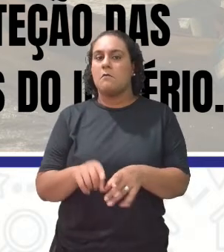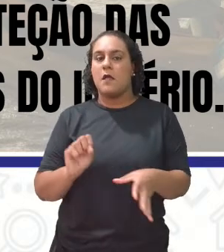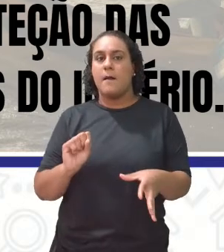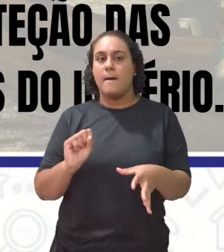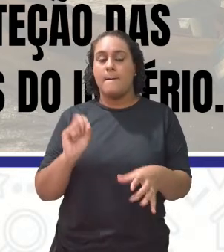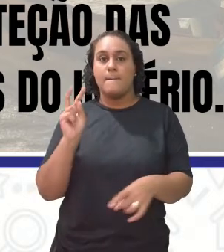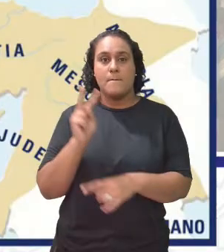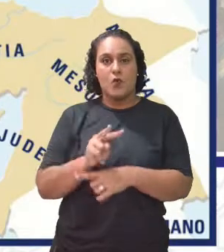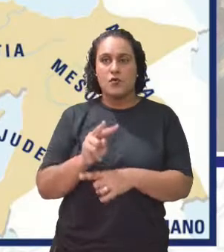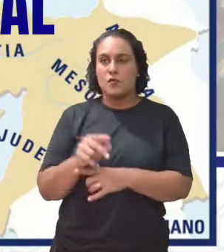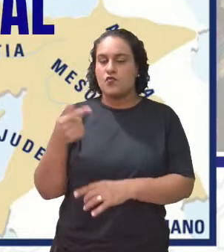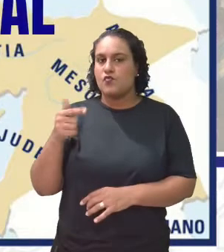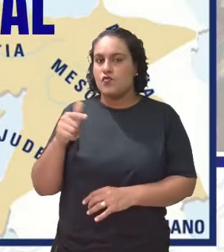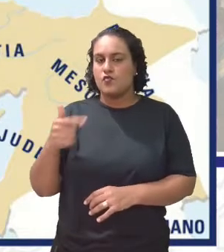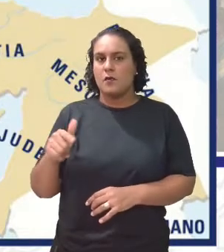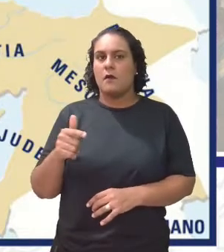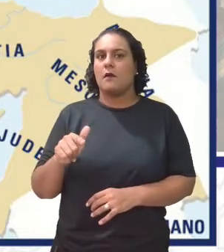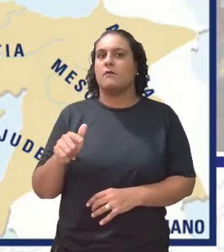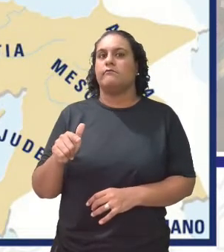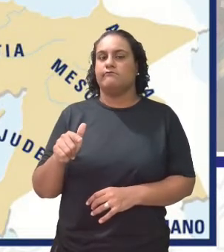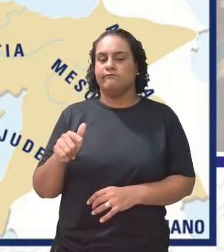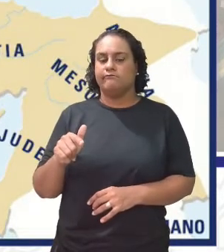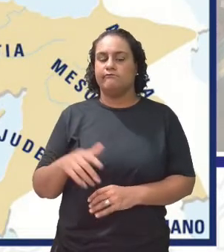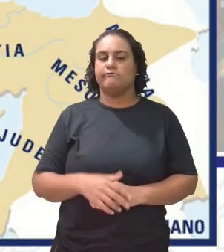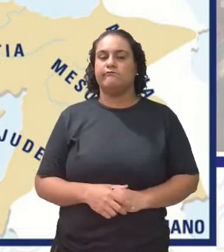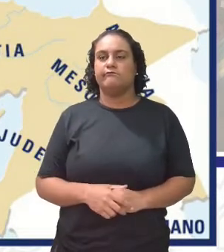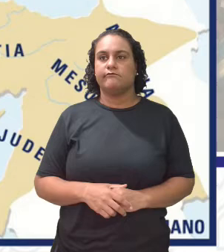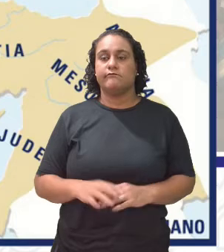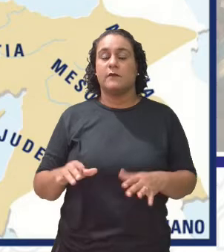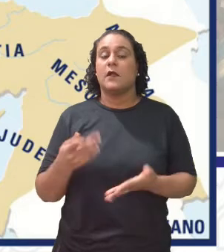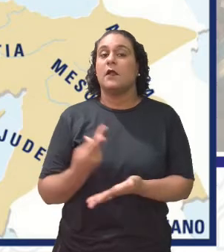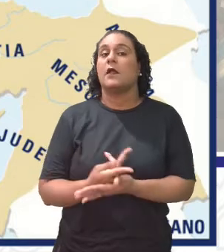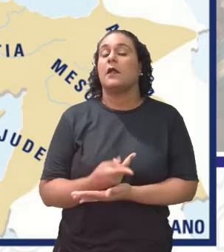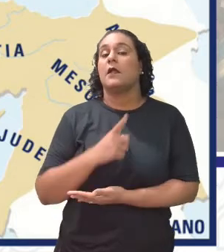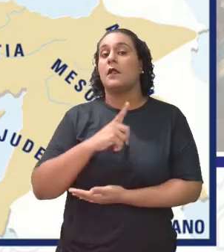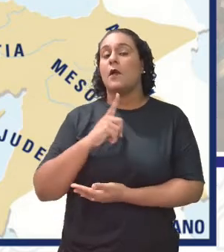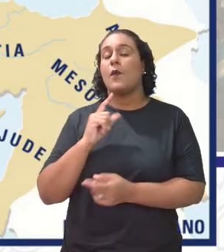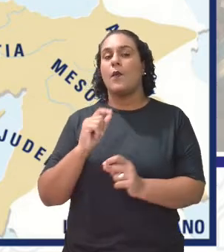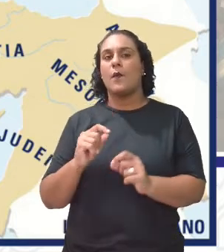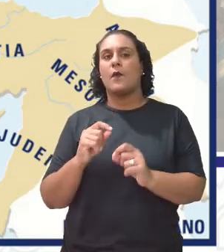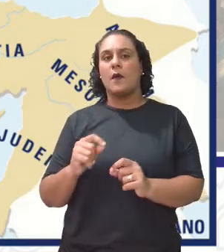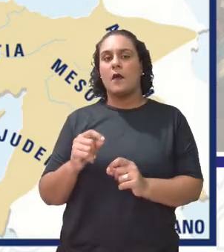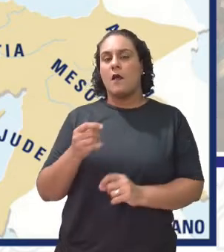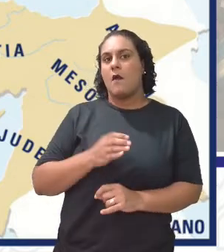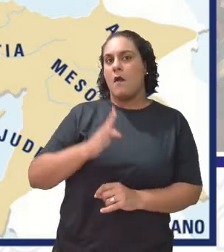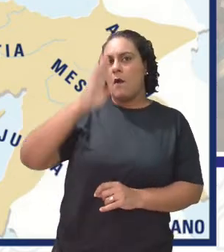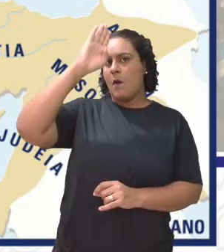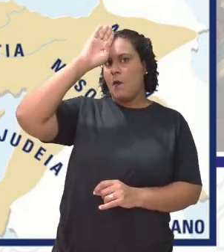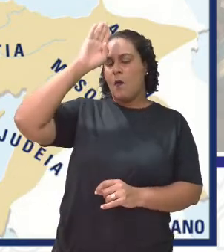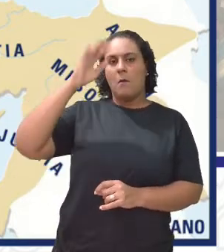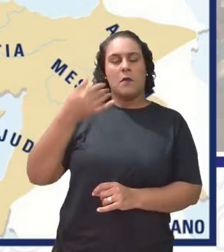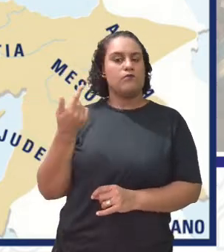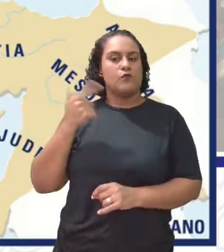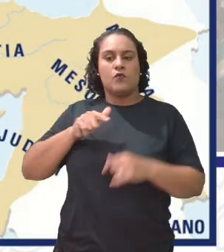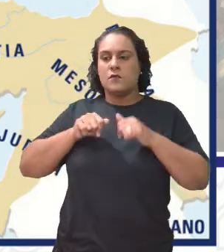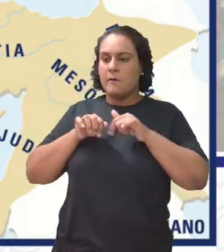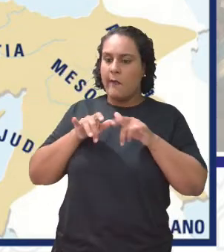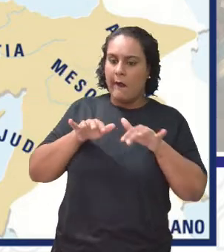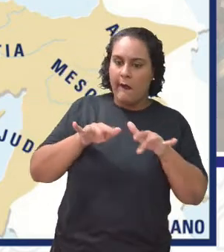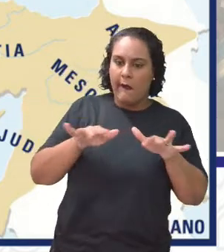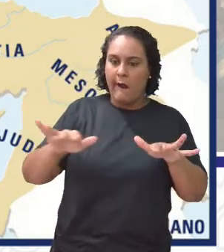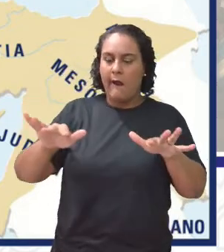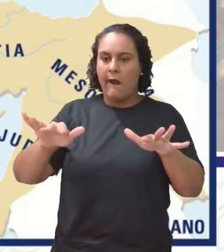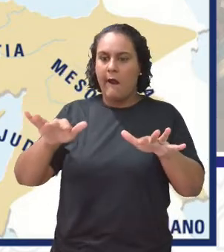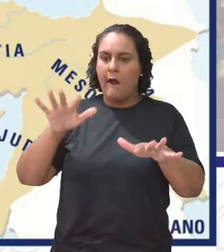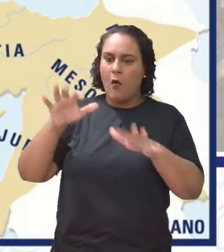desproteção das fronteiras do império. Então, o que é que a gente tem? Na medida que Roma não mais se expandia e Roma